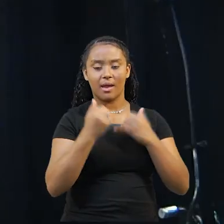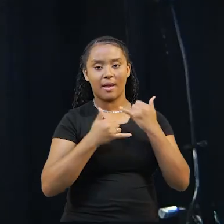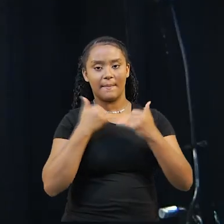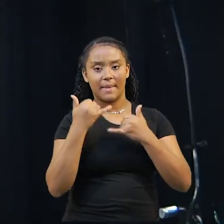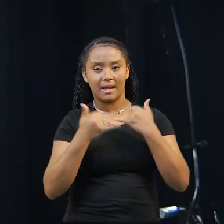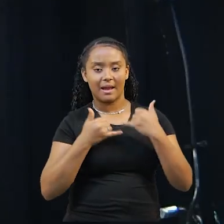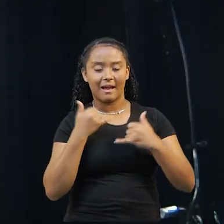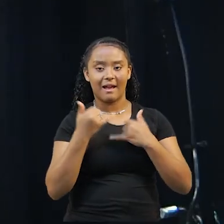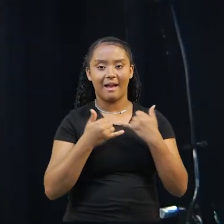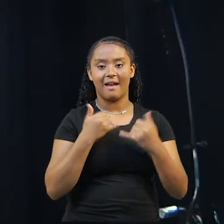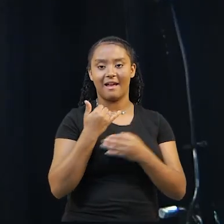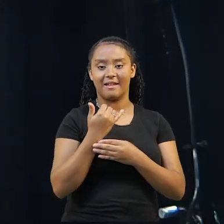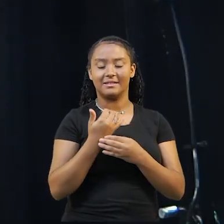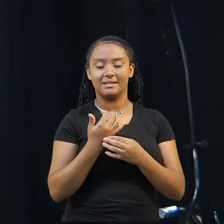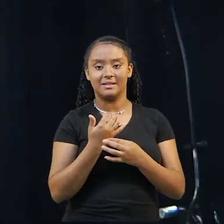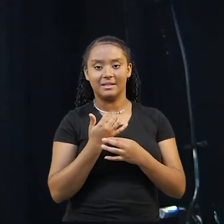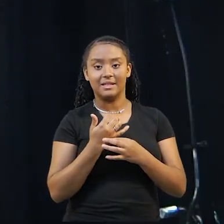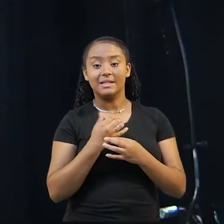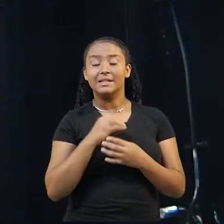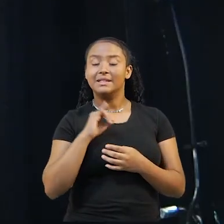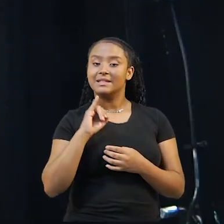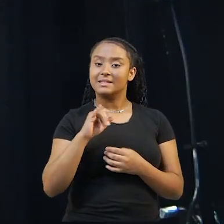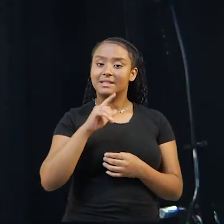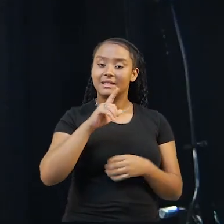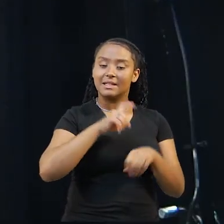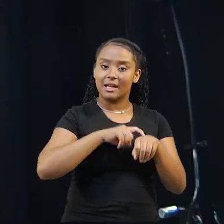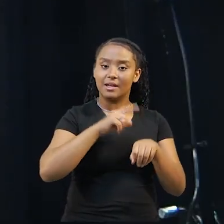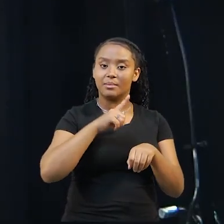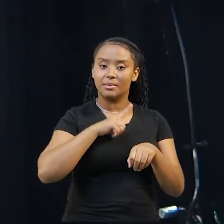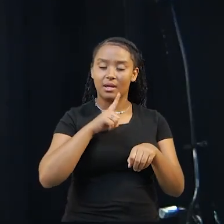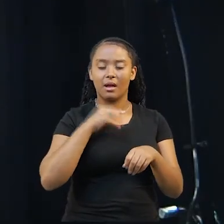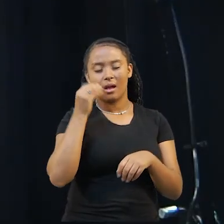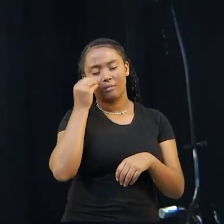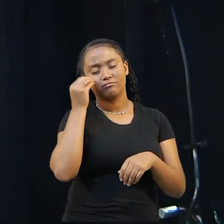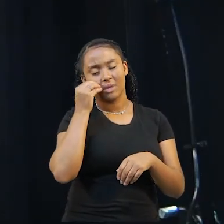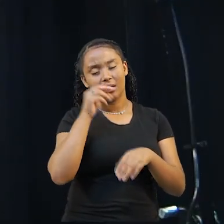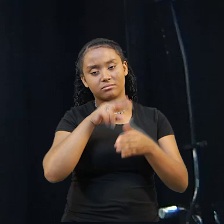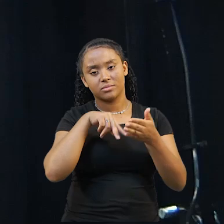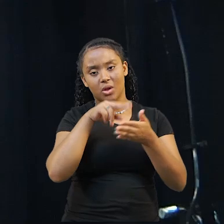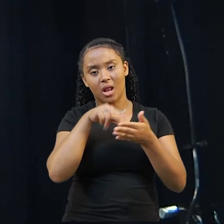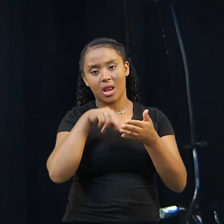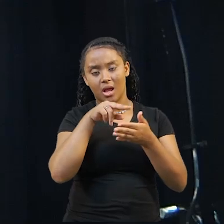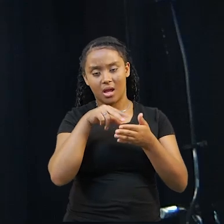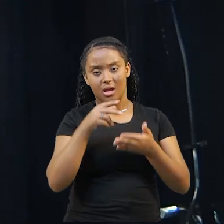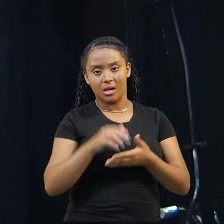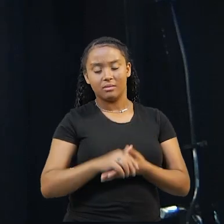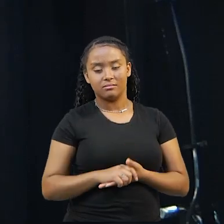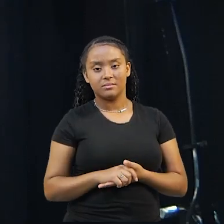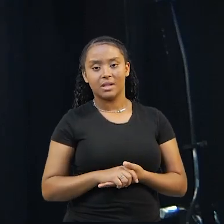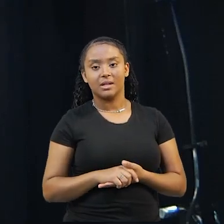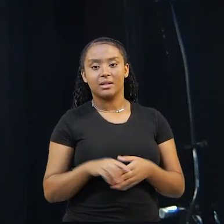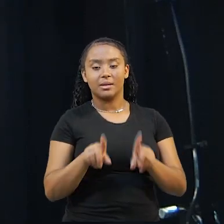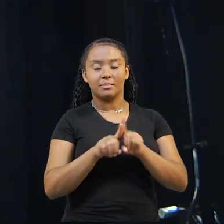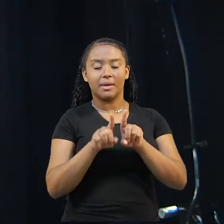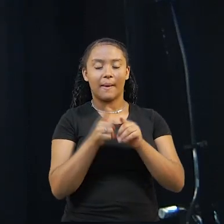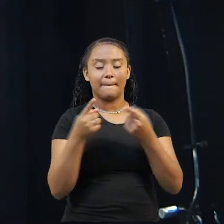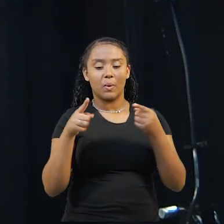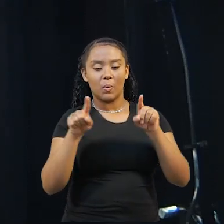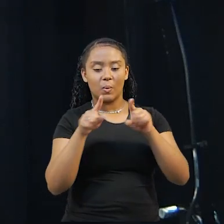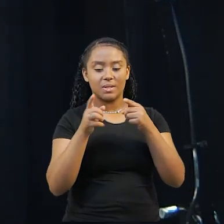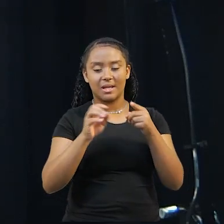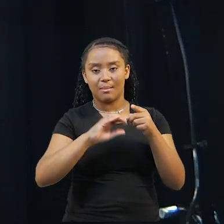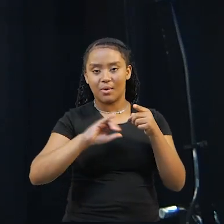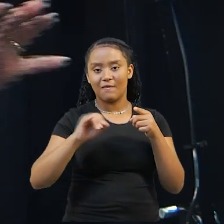areia e coisas desse tipo. E quando sobra um tempinho, aí eu tento ler um pouquinho, né? Ouvir música em casa, a gente gosta muito de